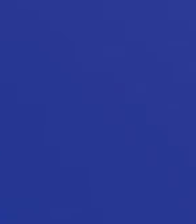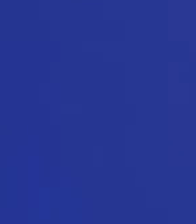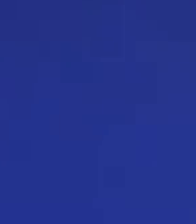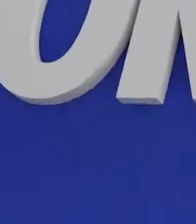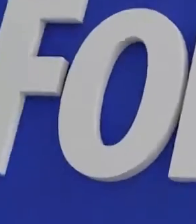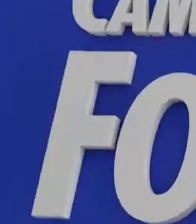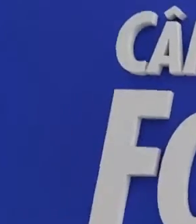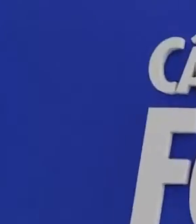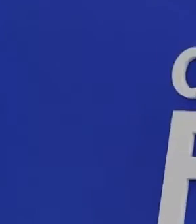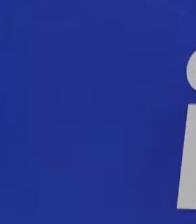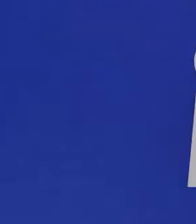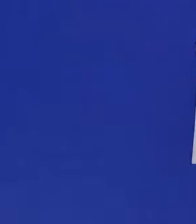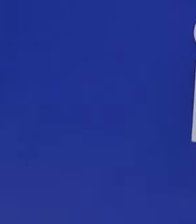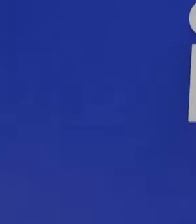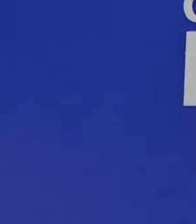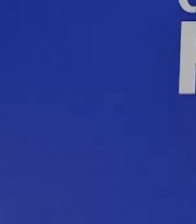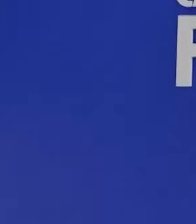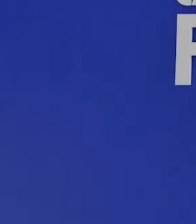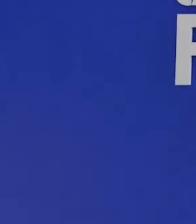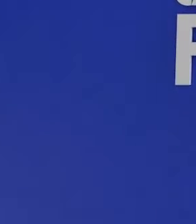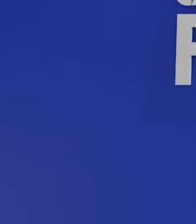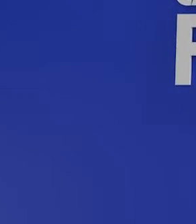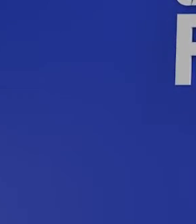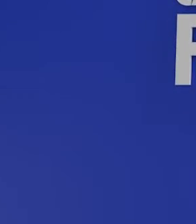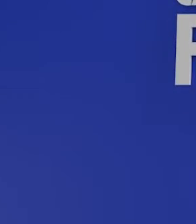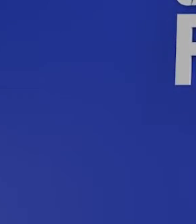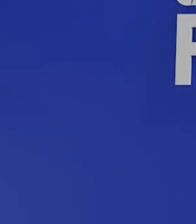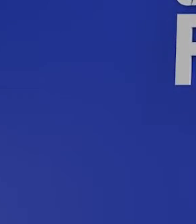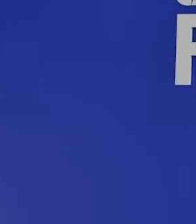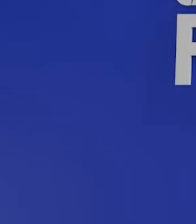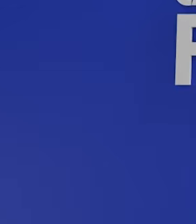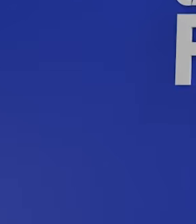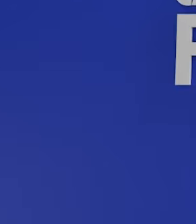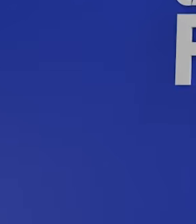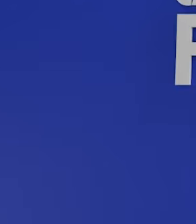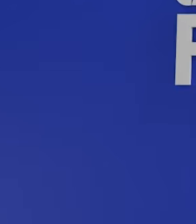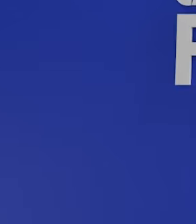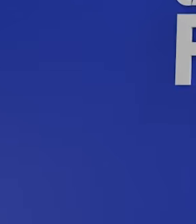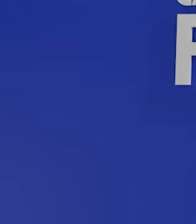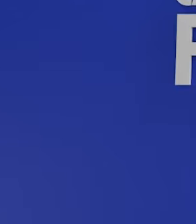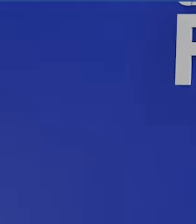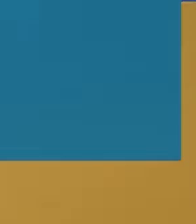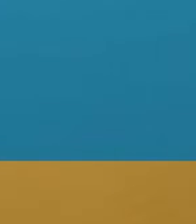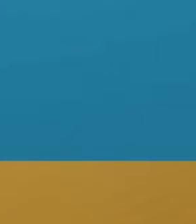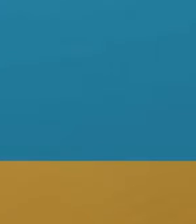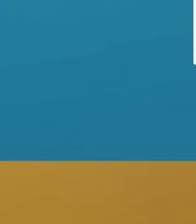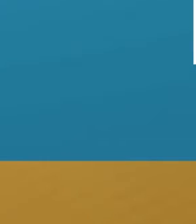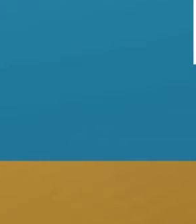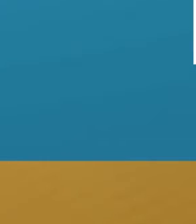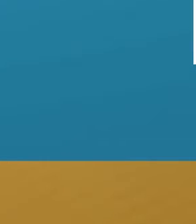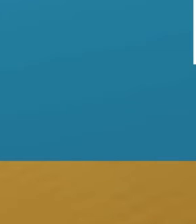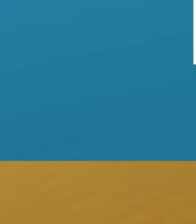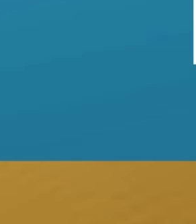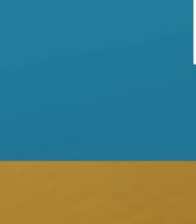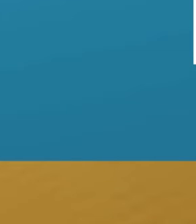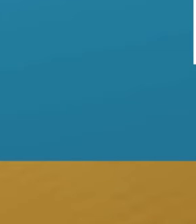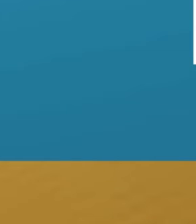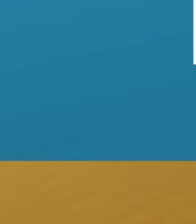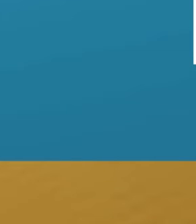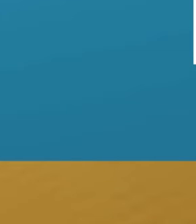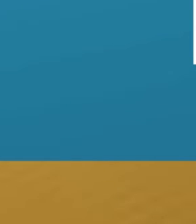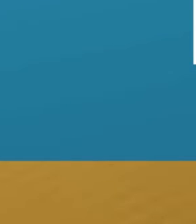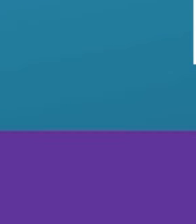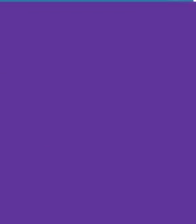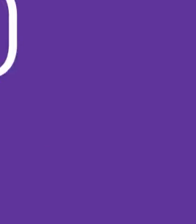A Câmara Municipal de Fortaleza não para de trabalhar pela população da nossa cidade. E para que você fique sempre por dentro do nosso dia a dia,